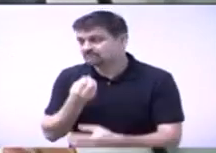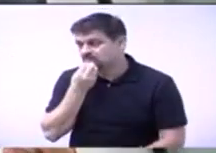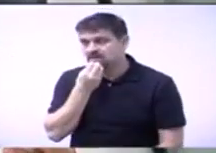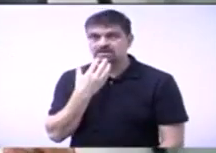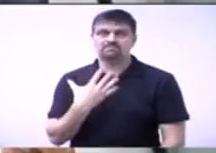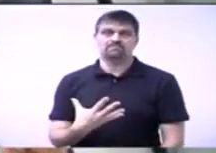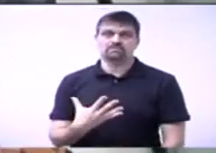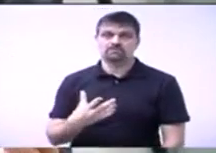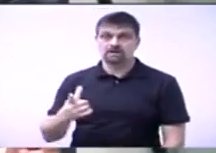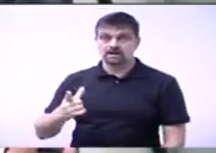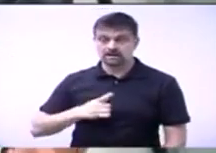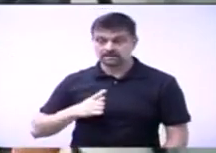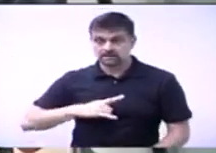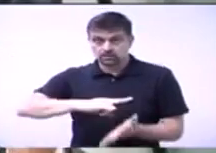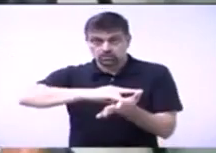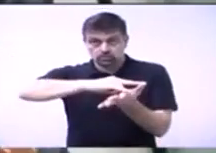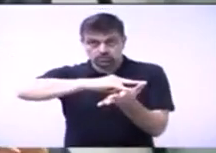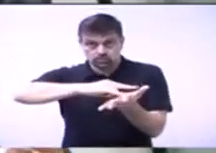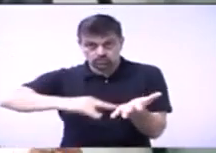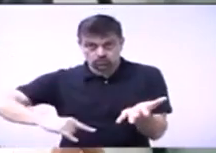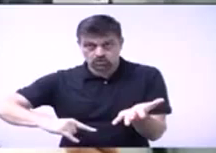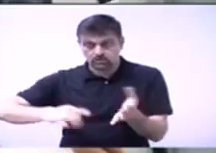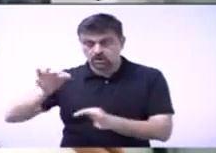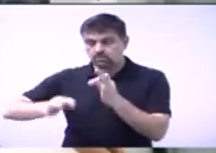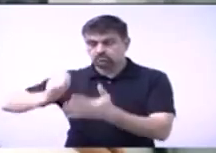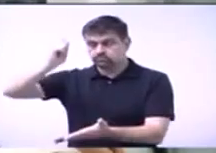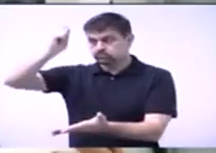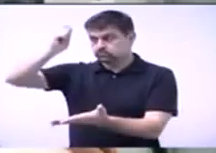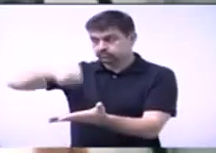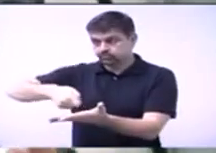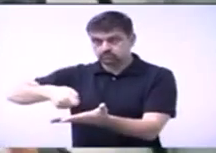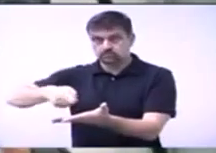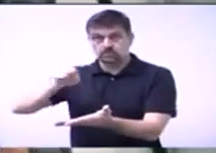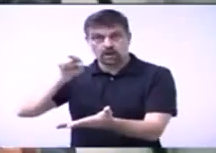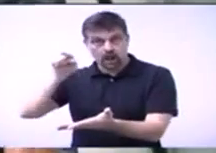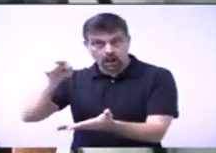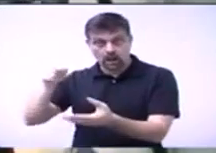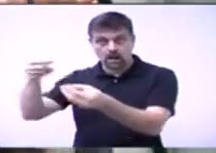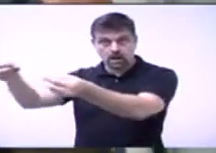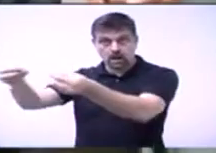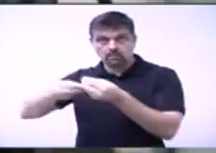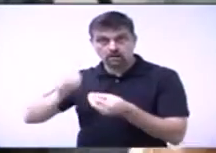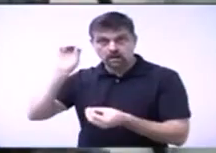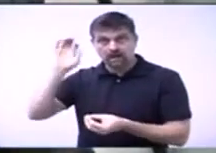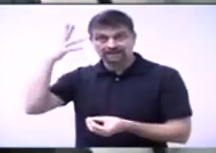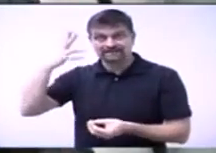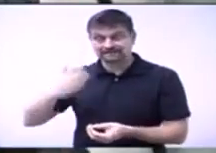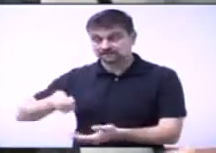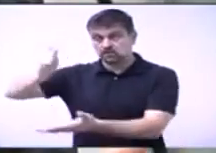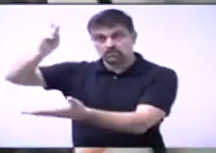Existe aqui um despacho do juiz que recebeu no tribunal, portanto, é uma decisão de segundo